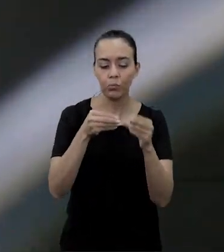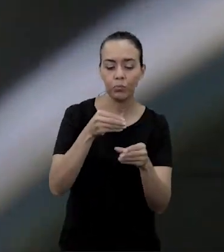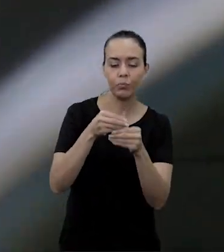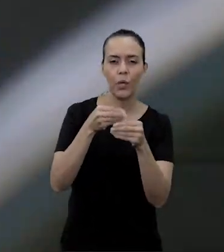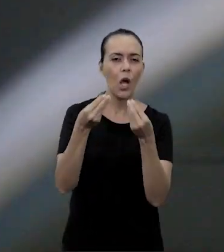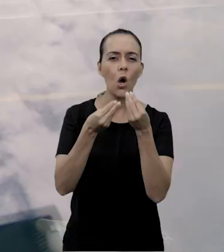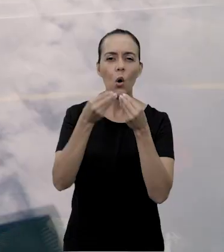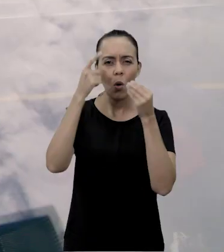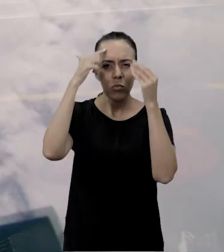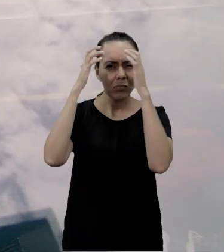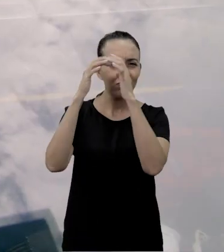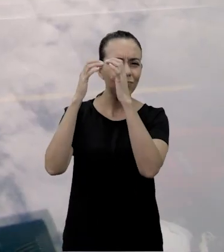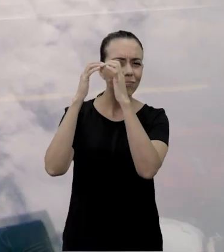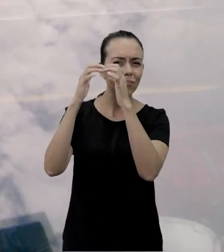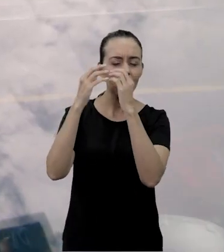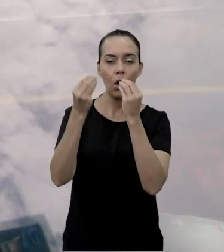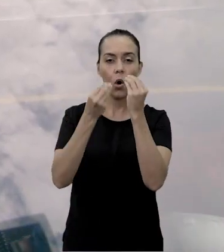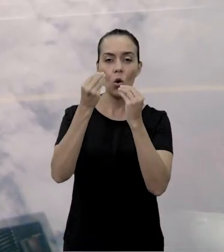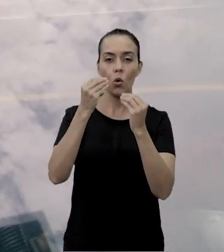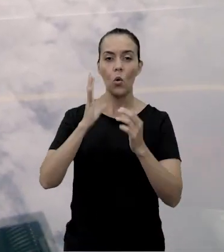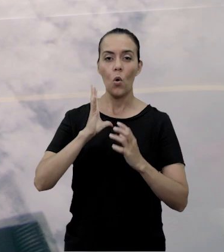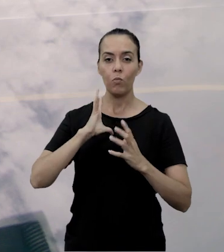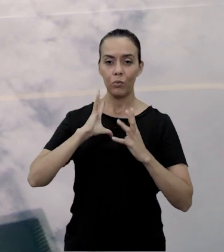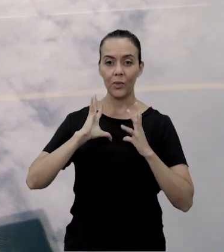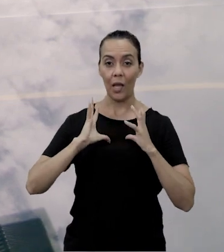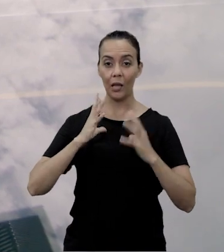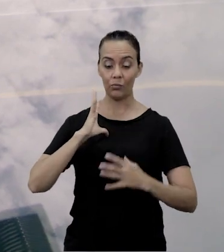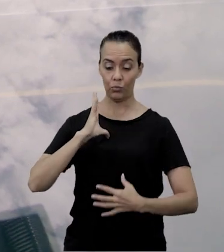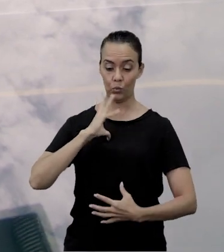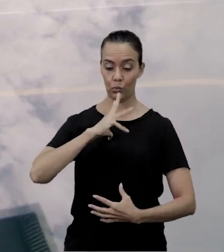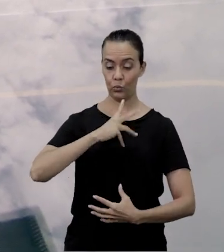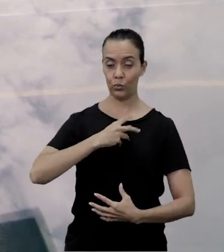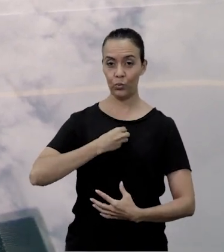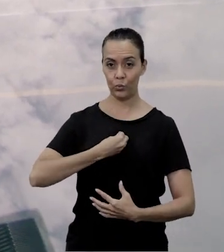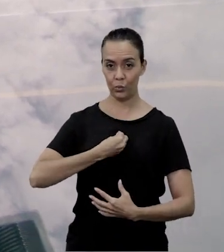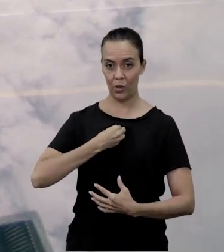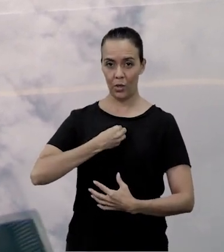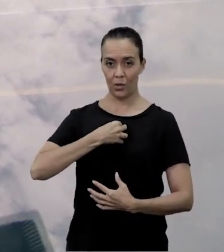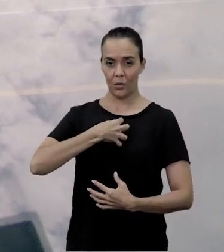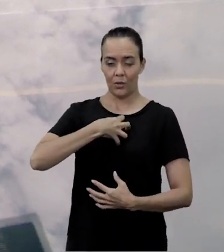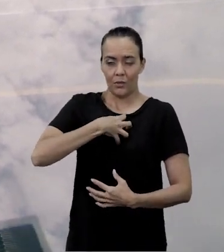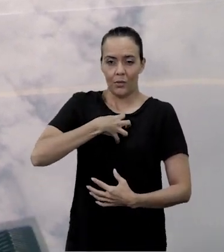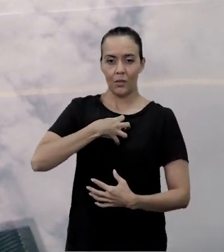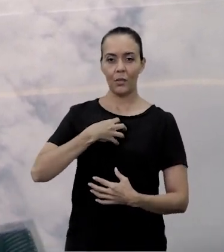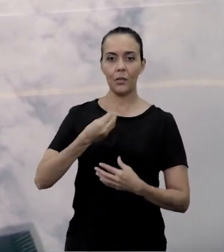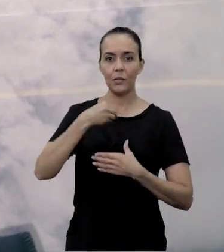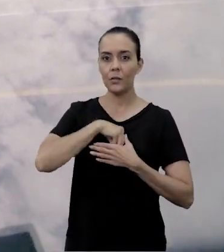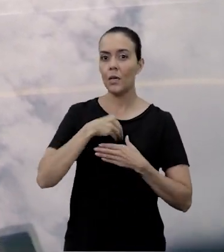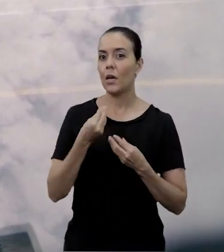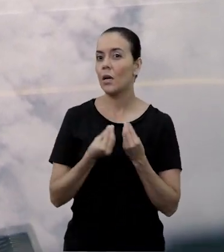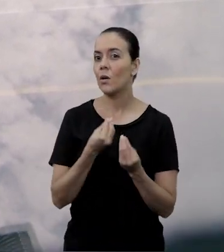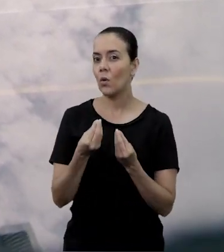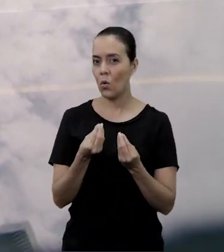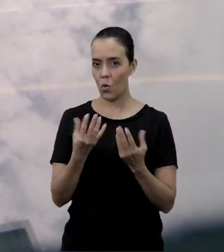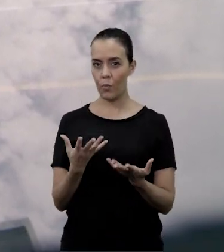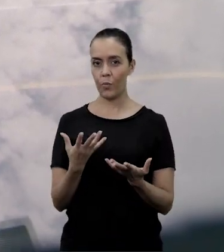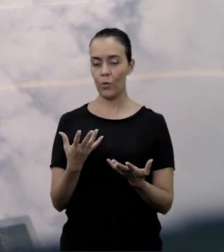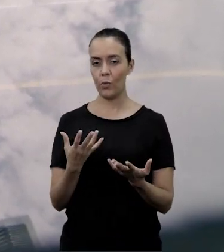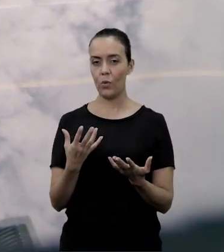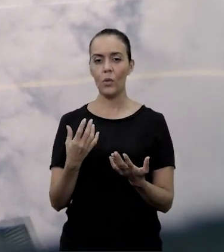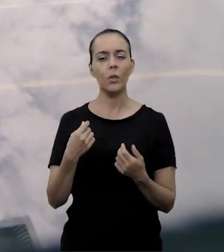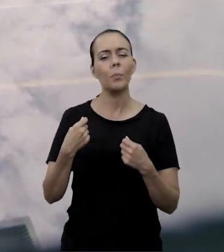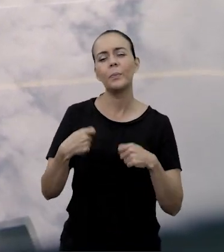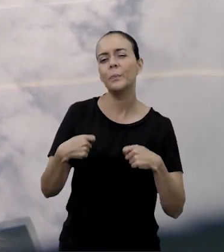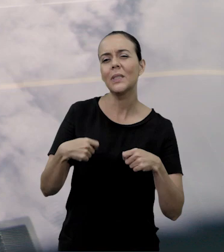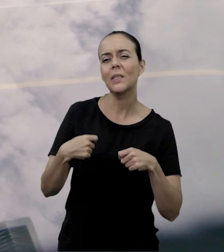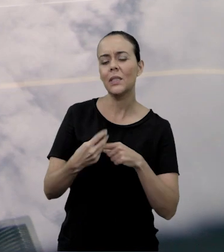capacidades mentais, essas capacidades espirituais. Então, ela faz isso, quer dizer, a vida do espírito, o